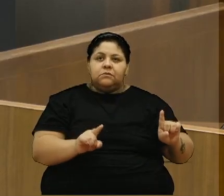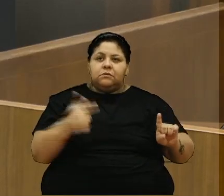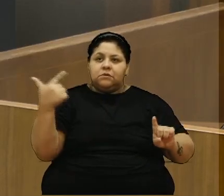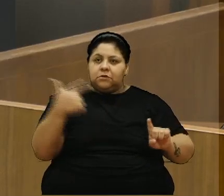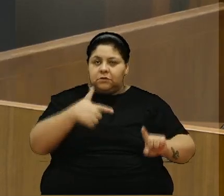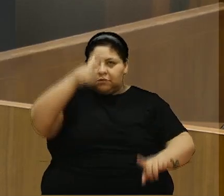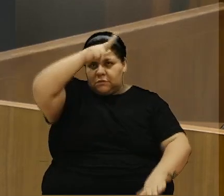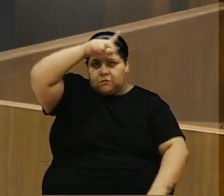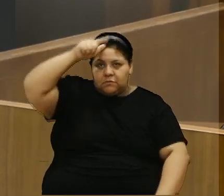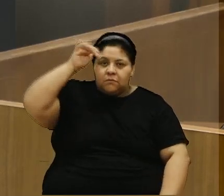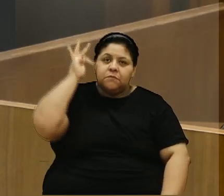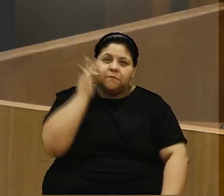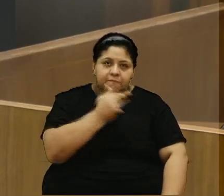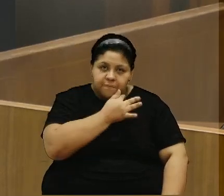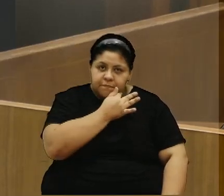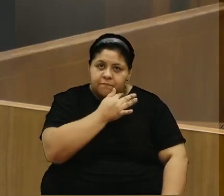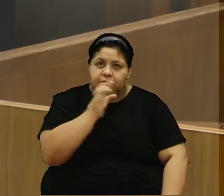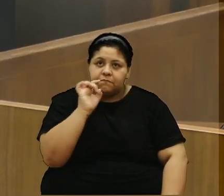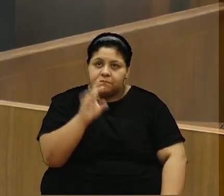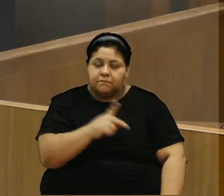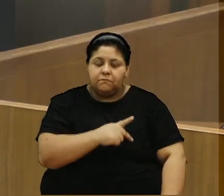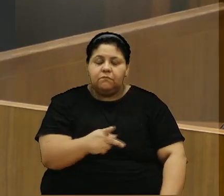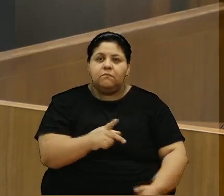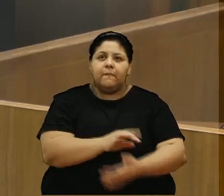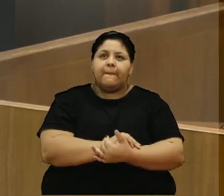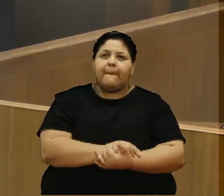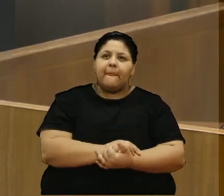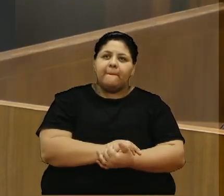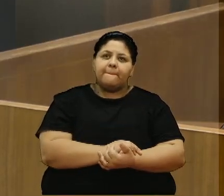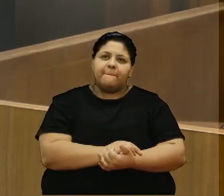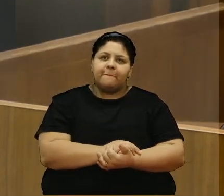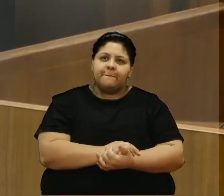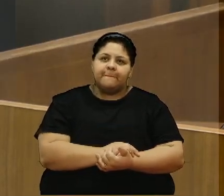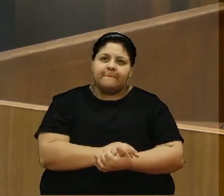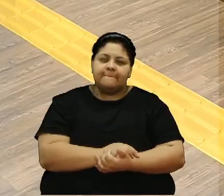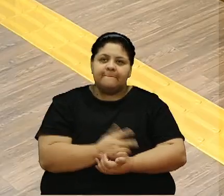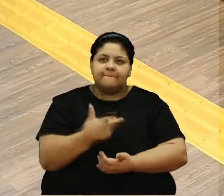subprefeitura de Forqueta. Era isso, presidente. Muito obrigado. Em declaração de líder,